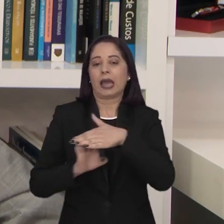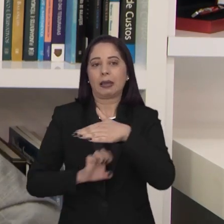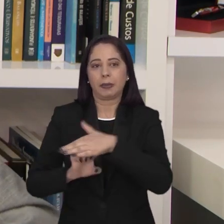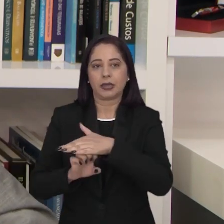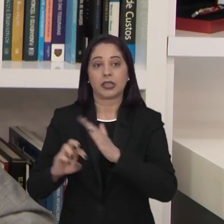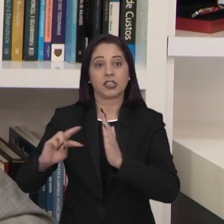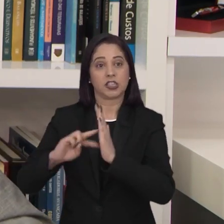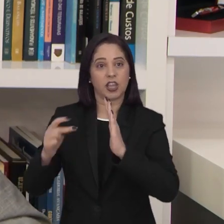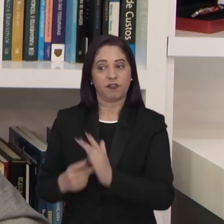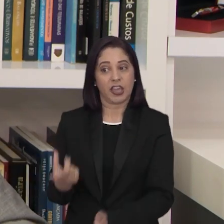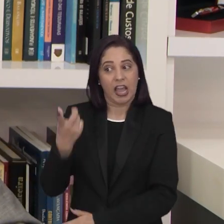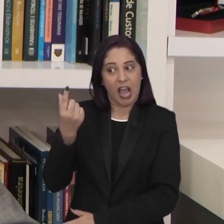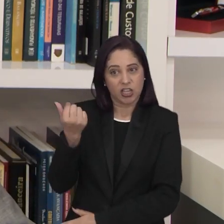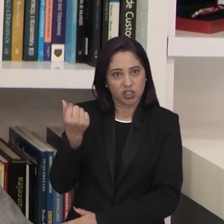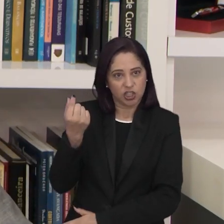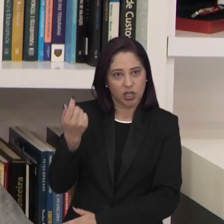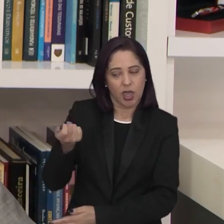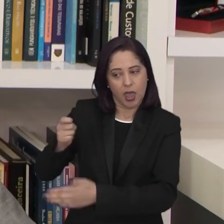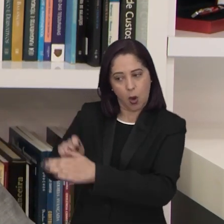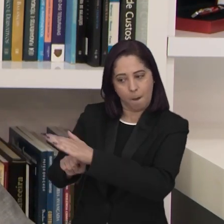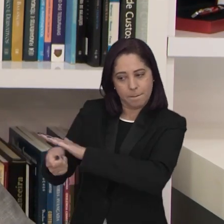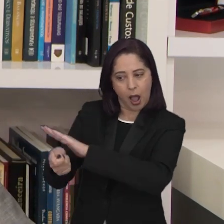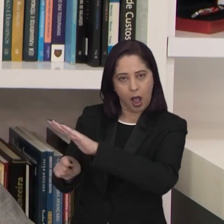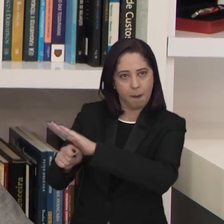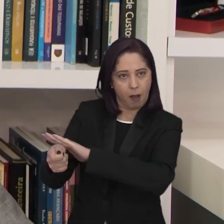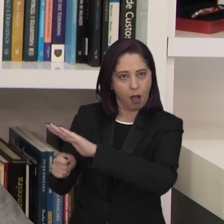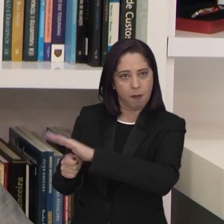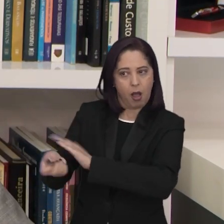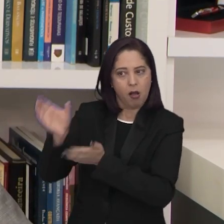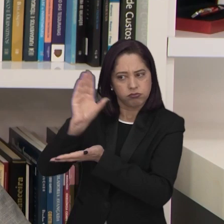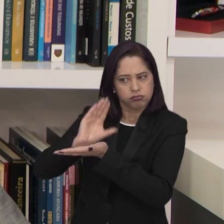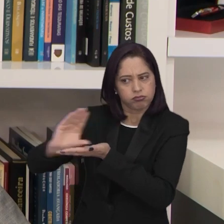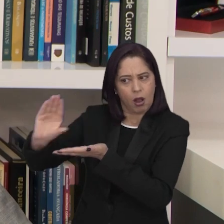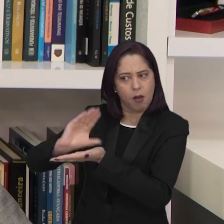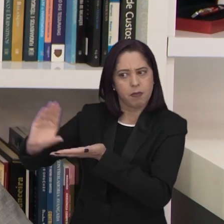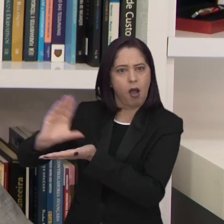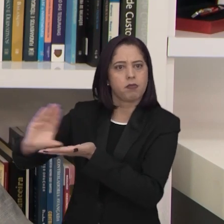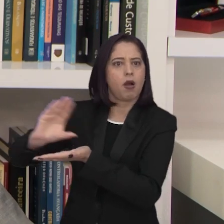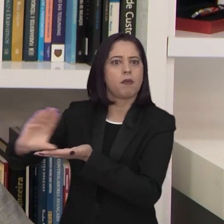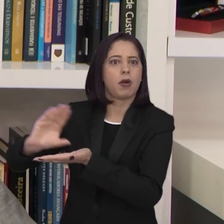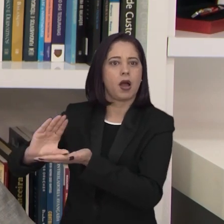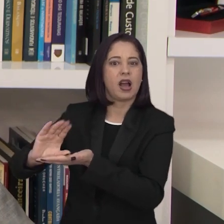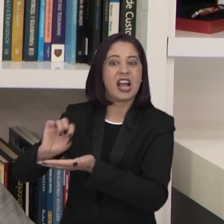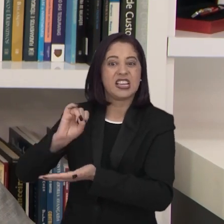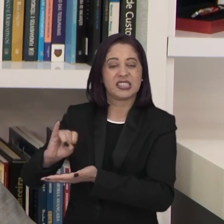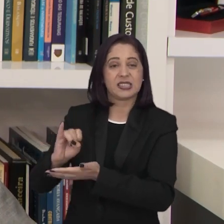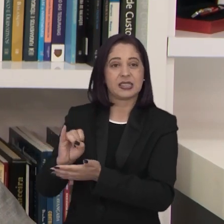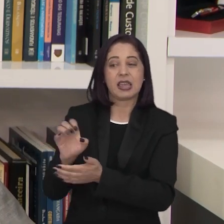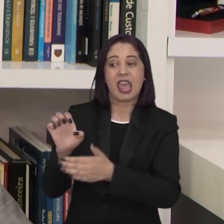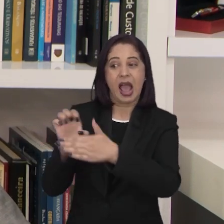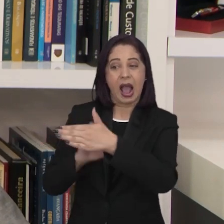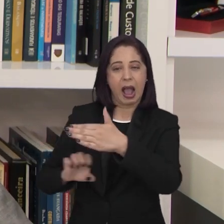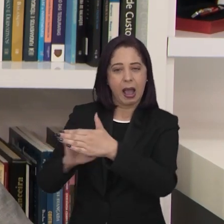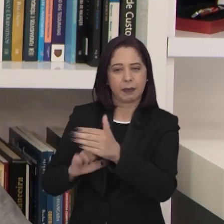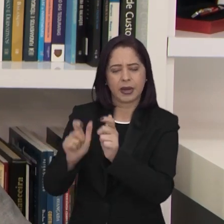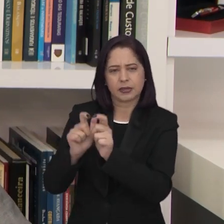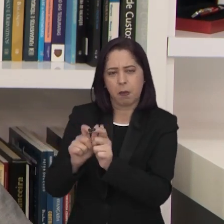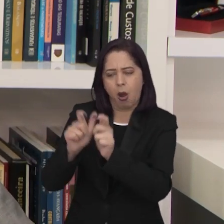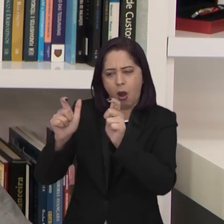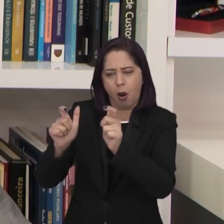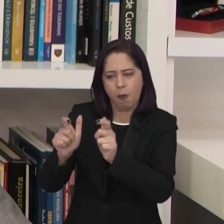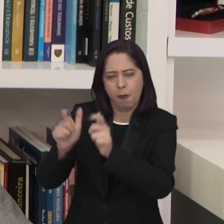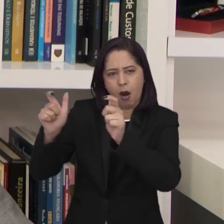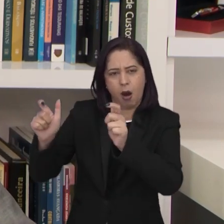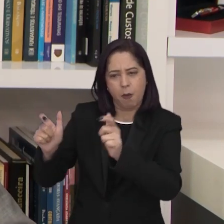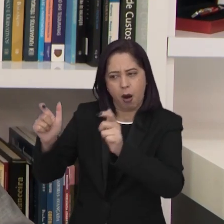na Bolsa de Valor. Você está financiando os projetos de crescimento dessas empresas. Se essas empresas